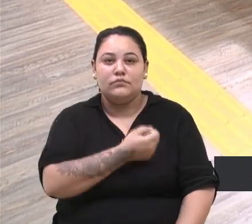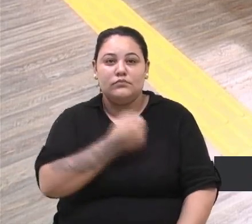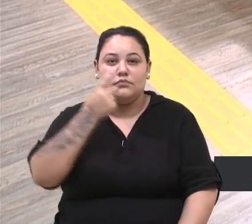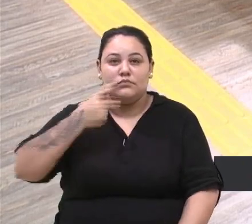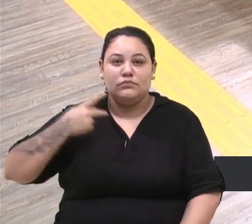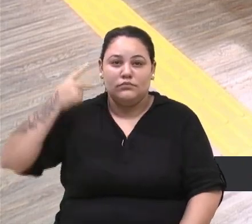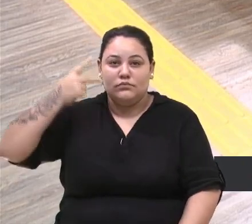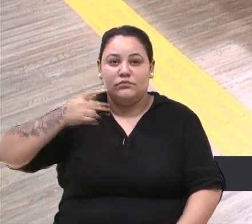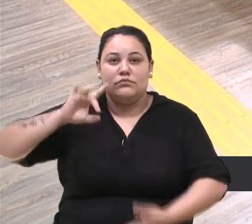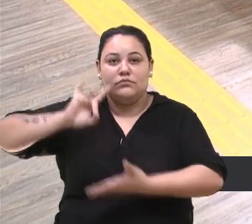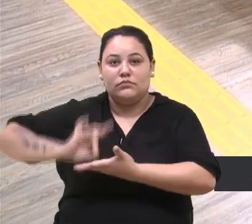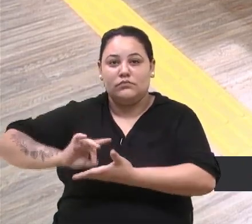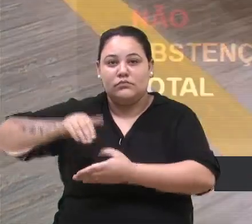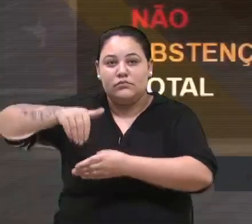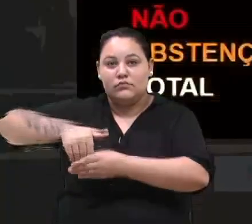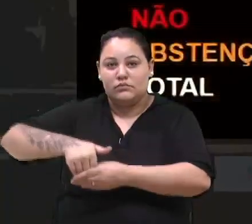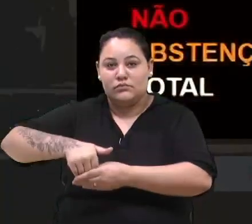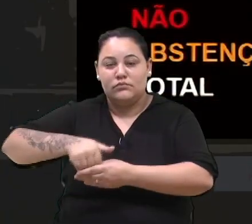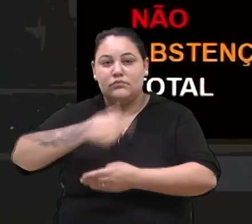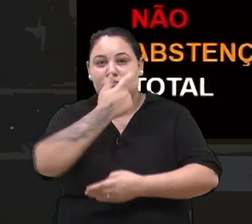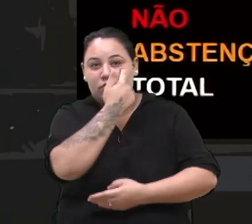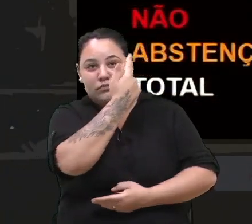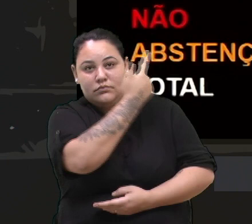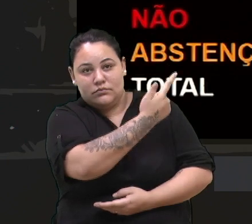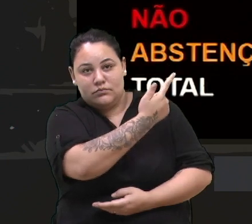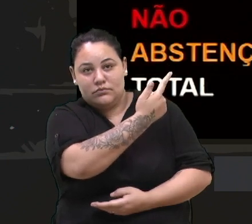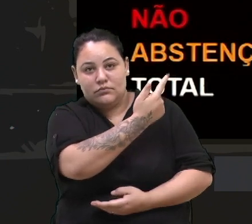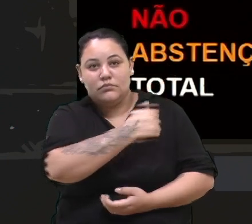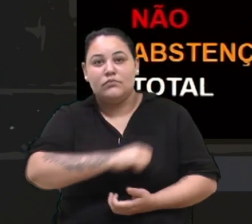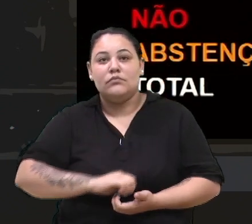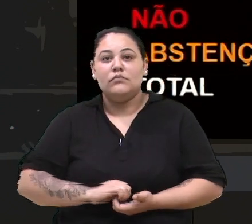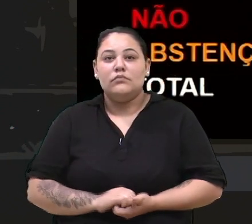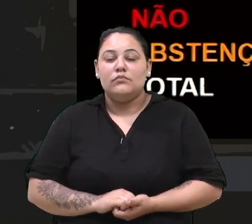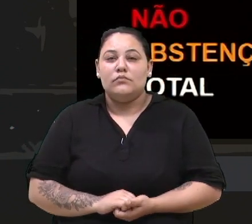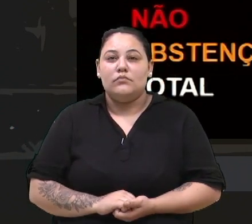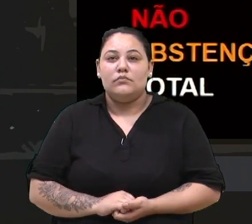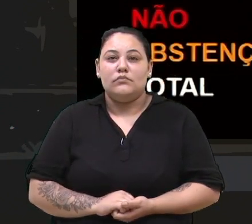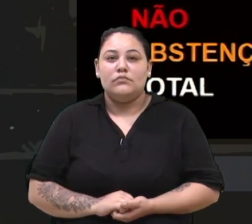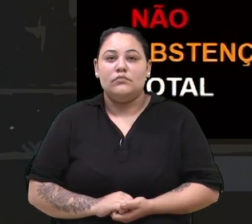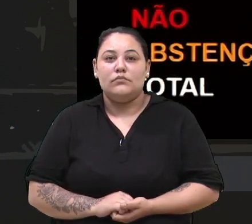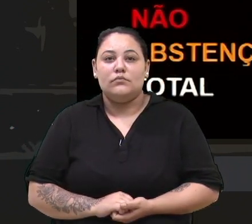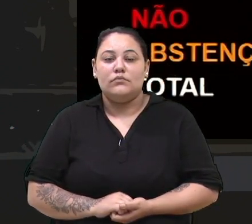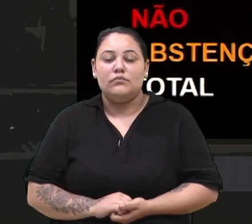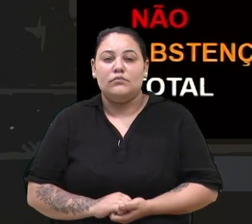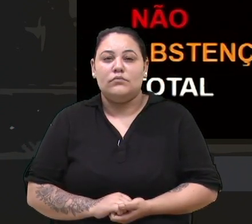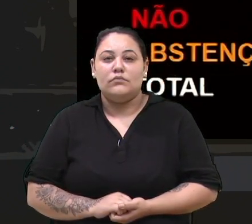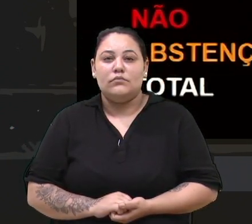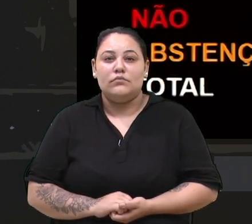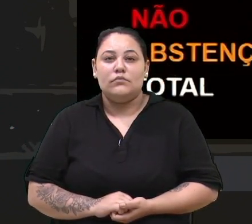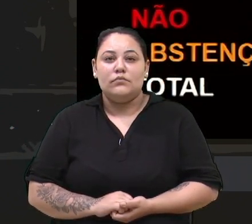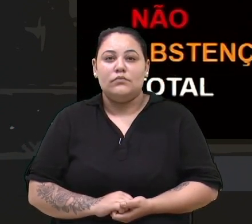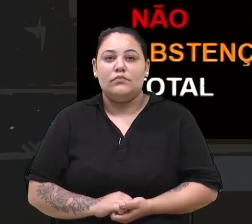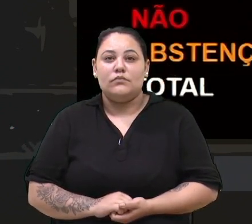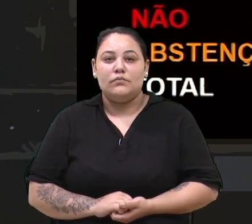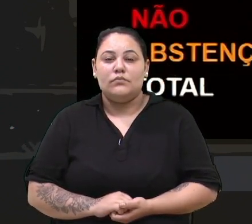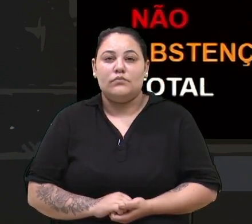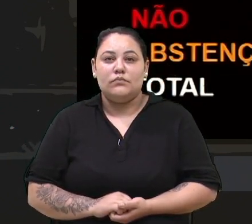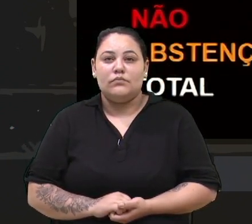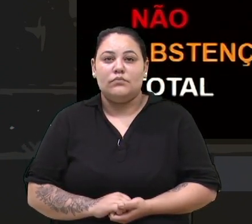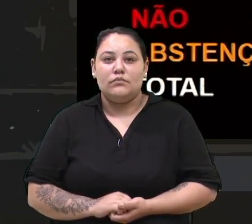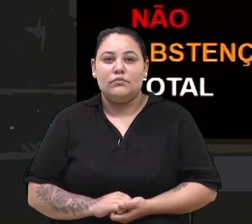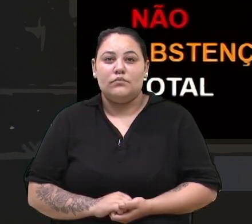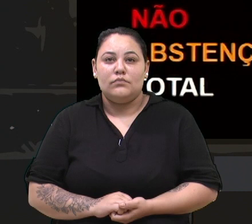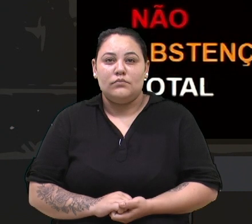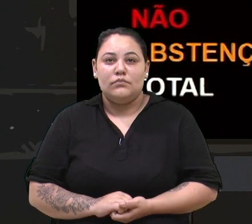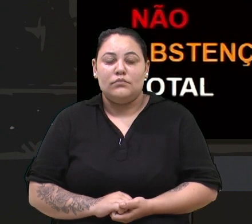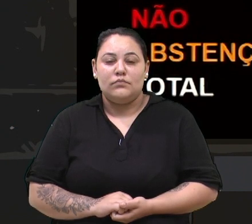seus votos. Eu voto sim. Vereador Ues, favorável. Vereador Ues vota sim.